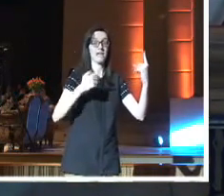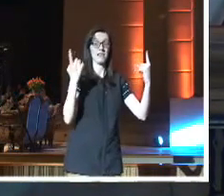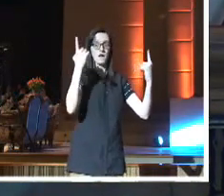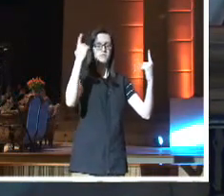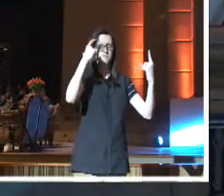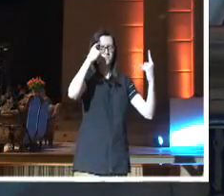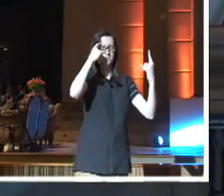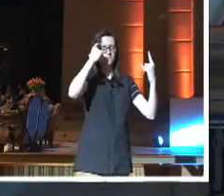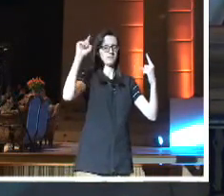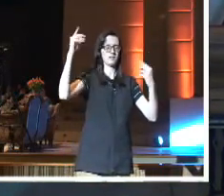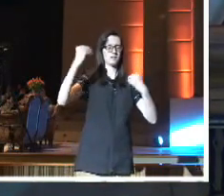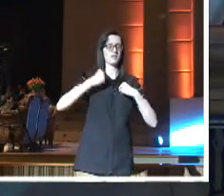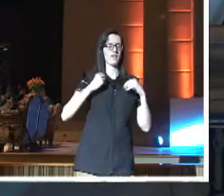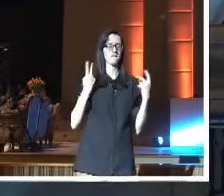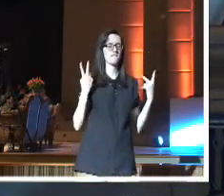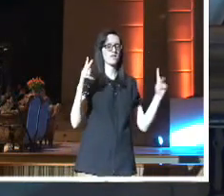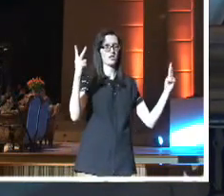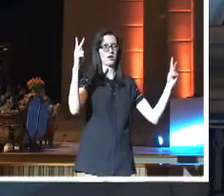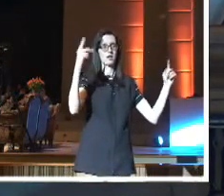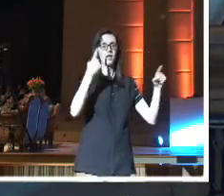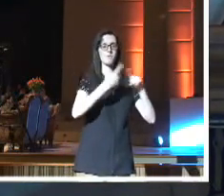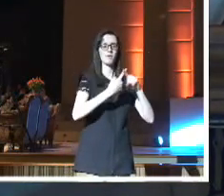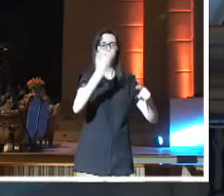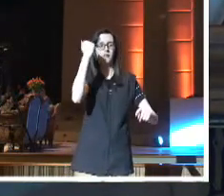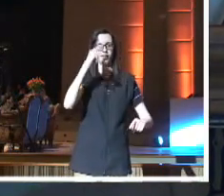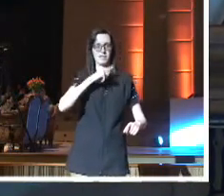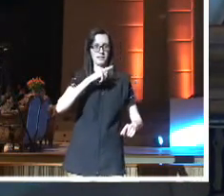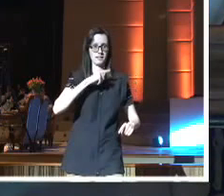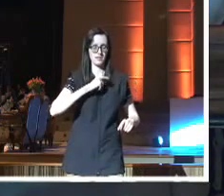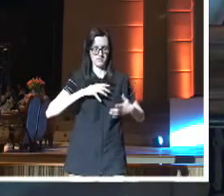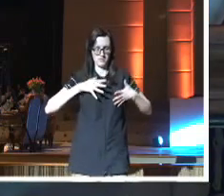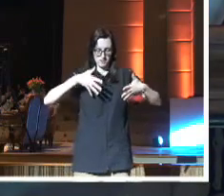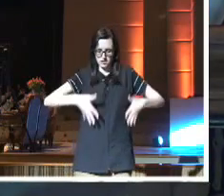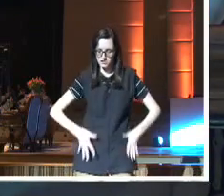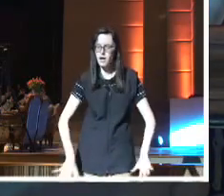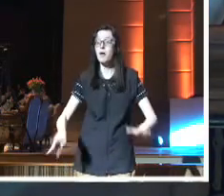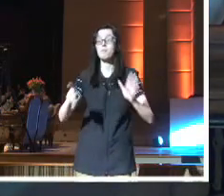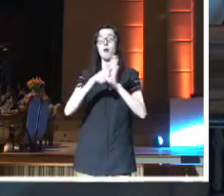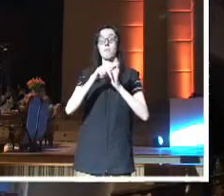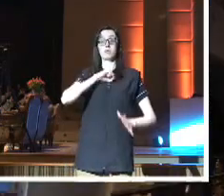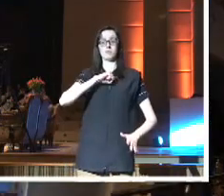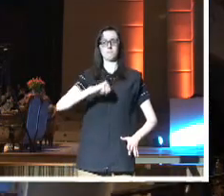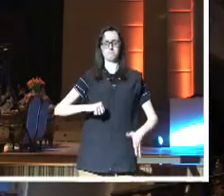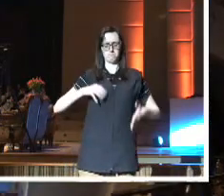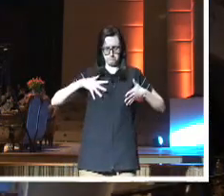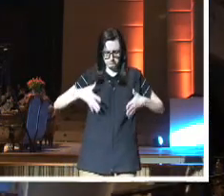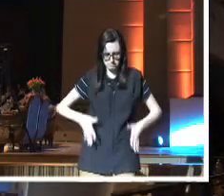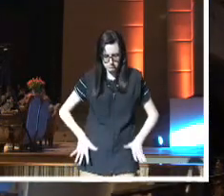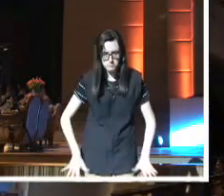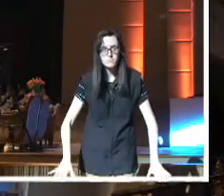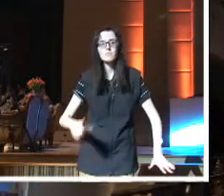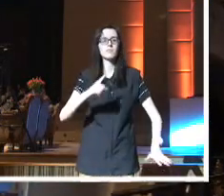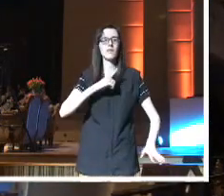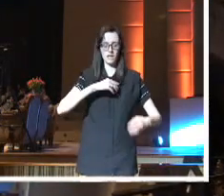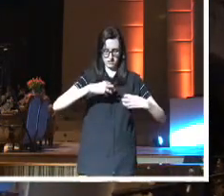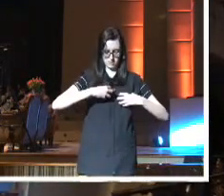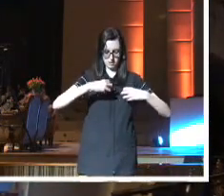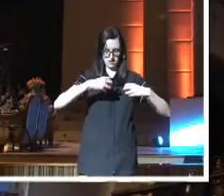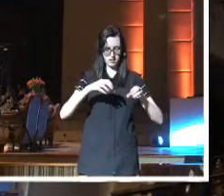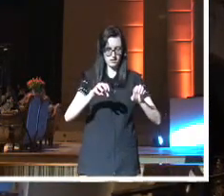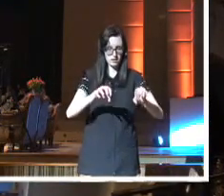vitória. Porque na estola sacerdotal tinha o Urim e o Tumim. E ele podia consultar a Deus para